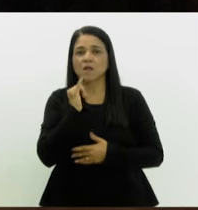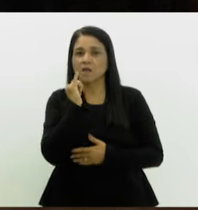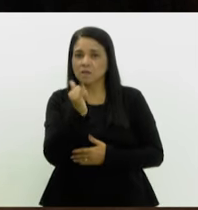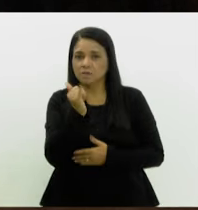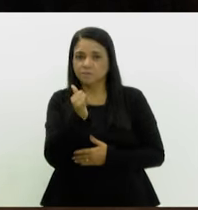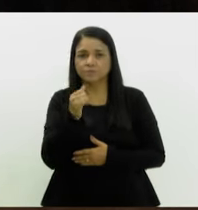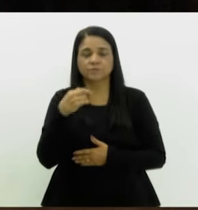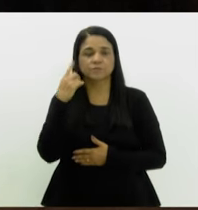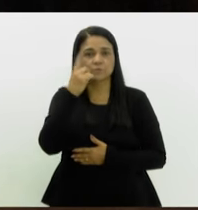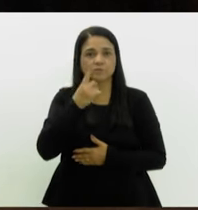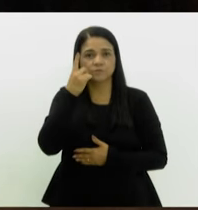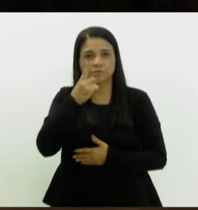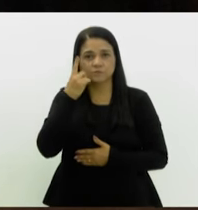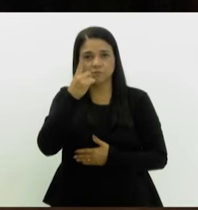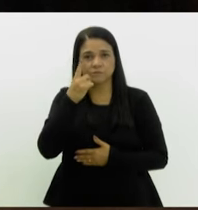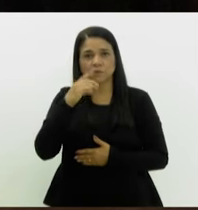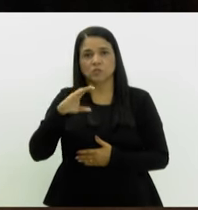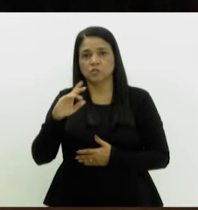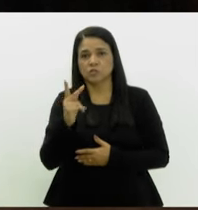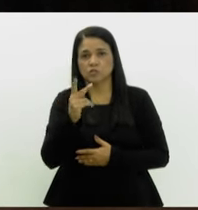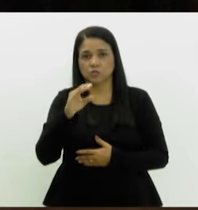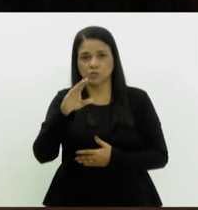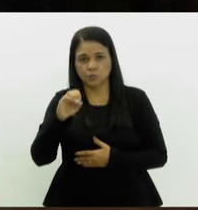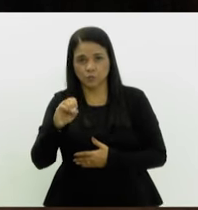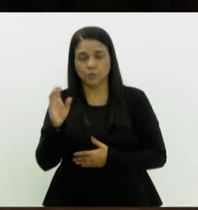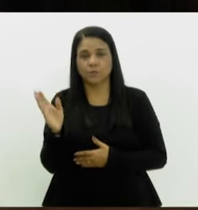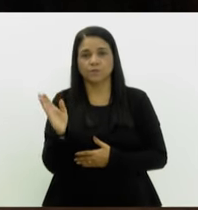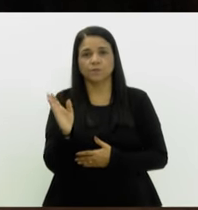Relatores, deputados Chico Machado,